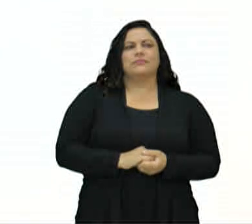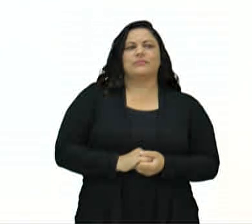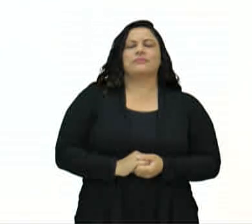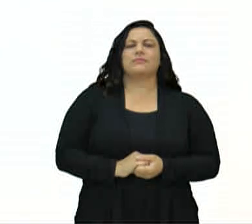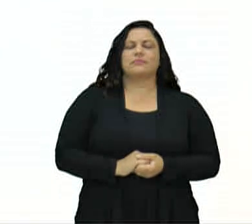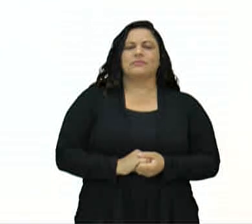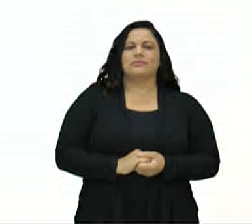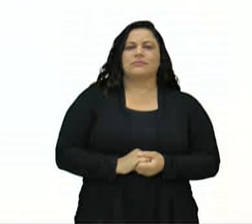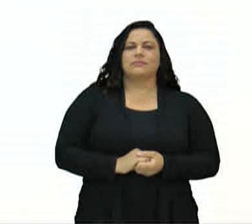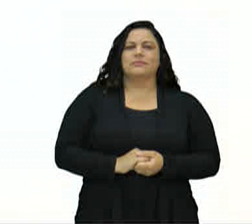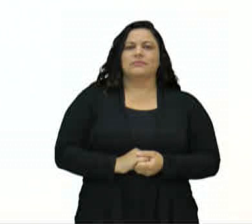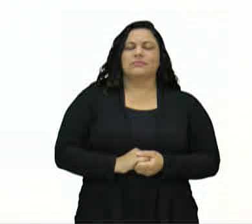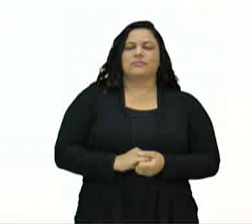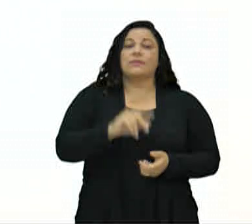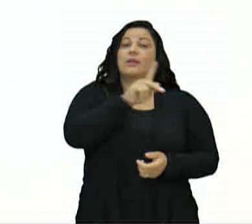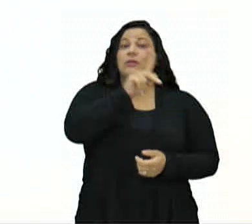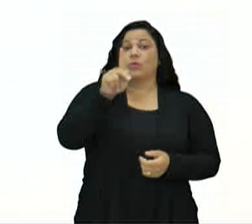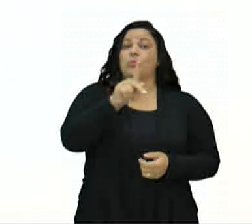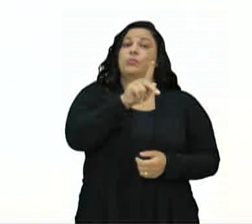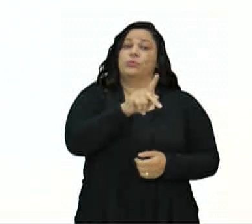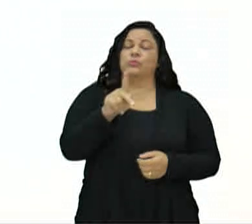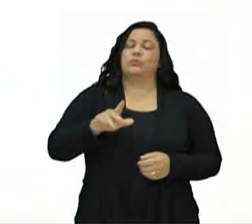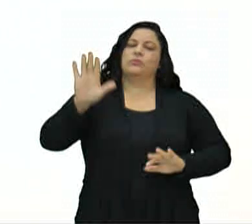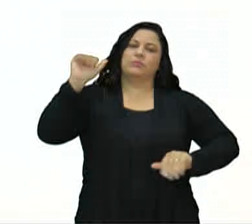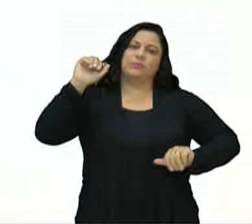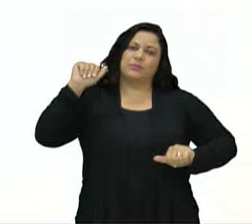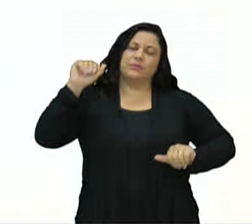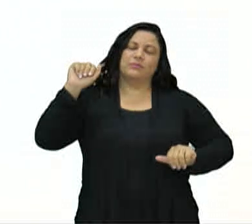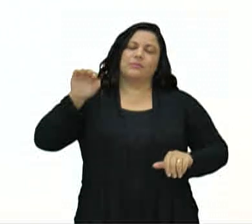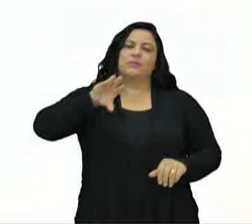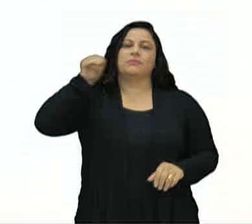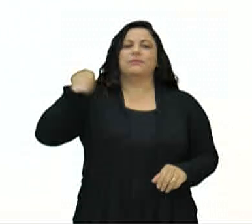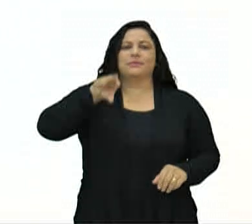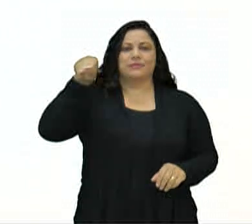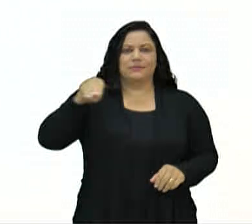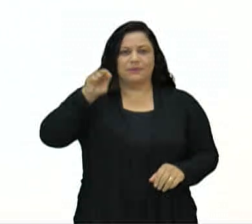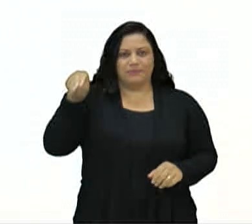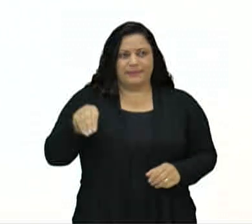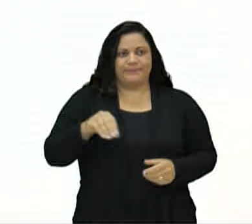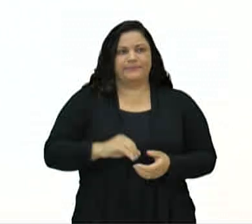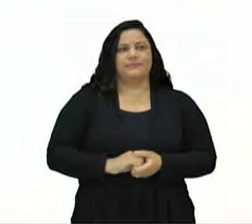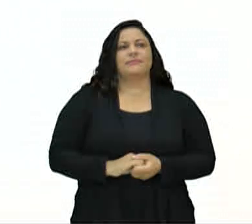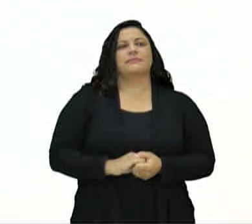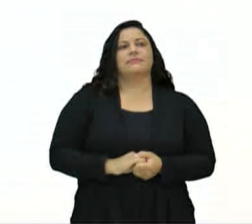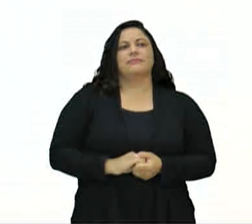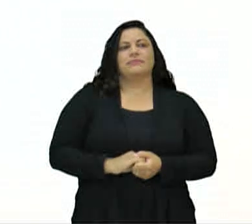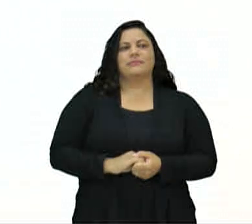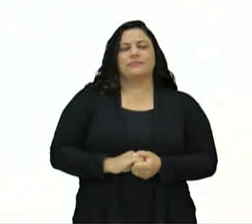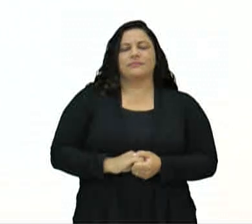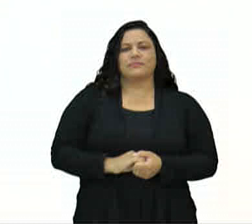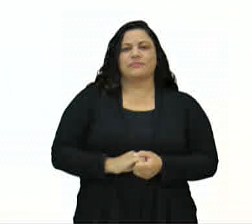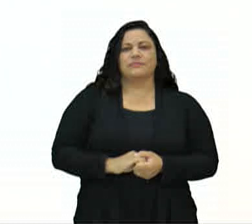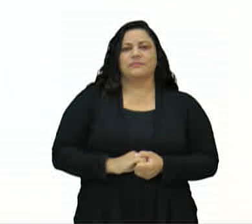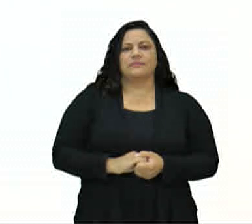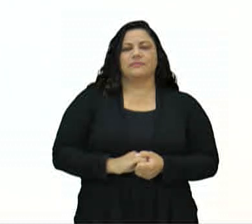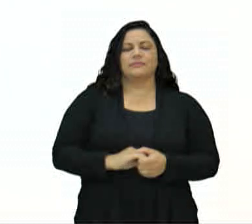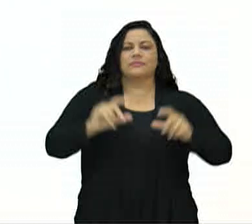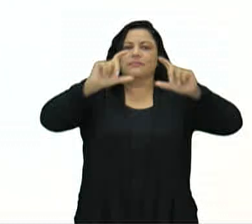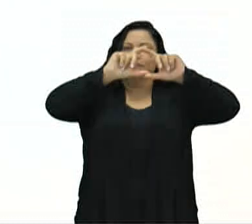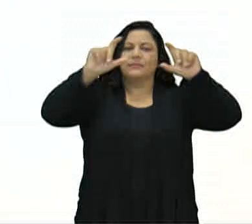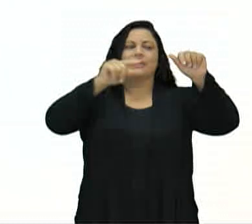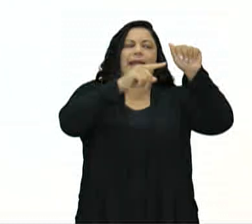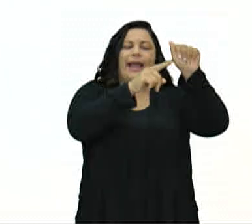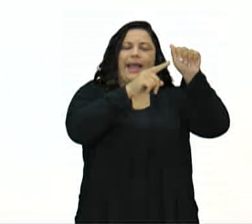uma vivienda, se queda mais barato compartir piso com alguém. Em lá, B, uma vivienda antiga